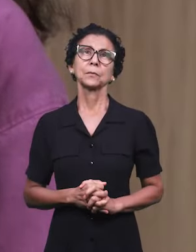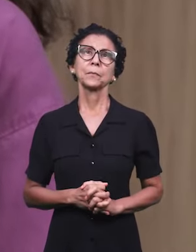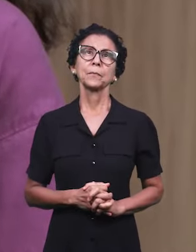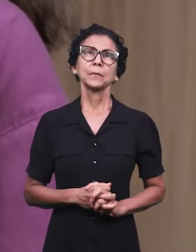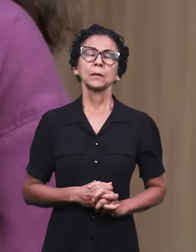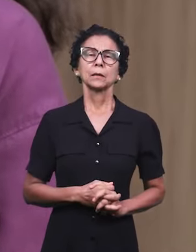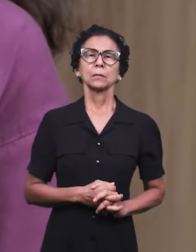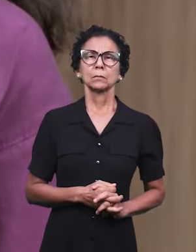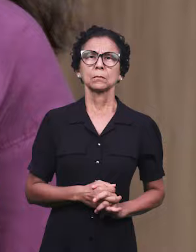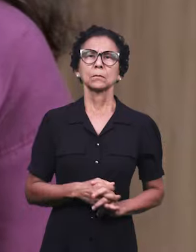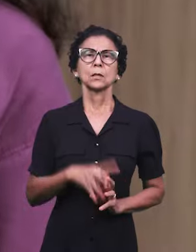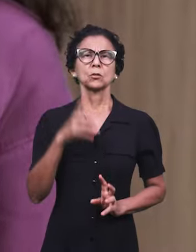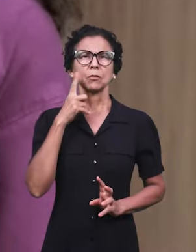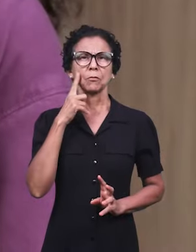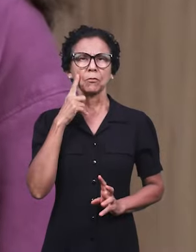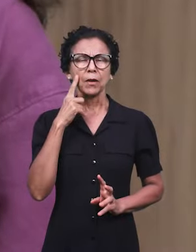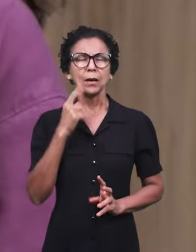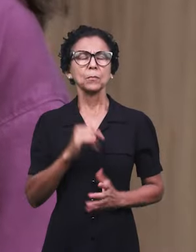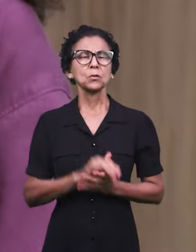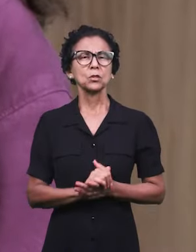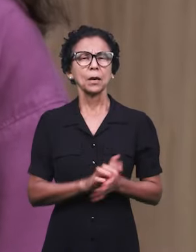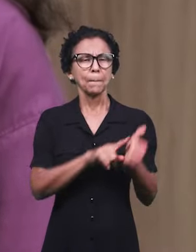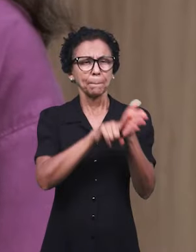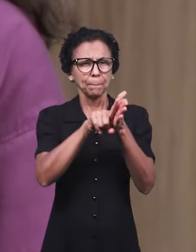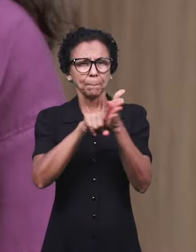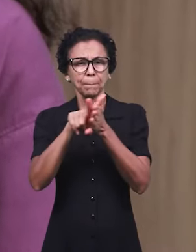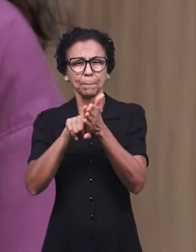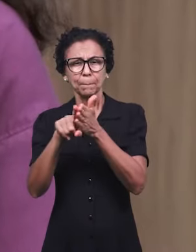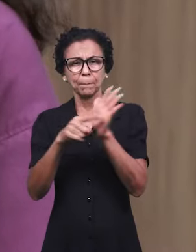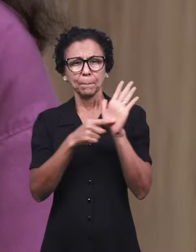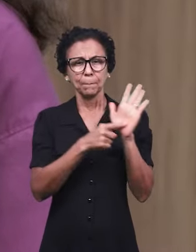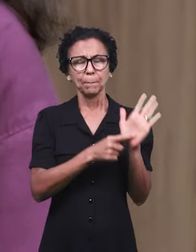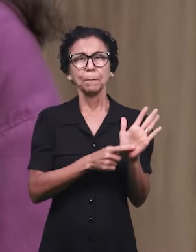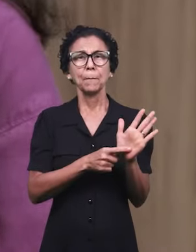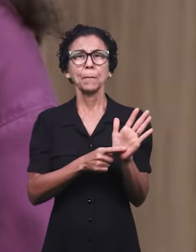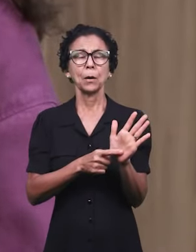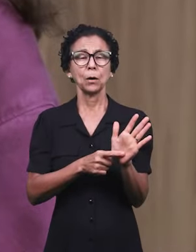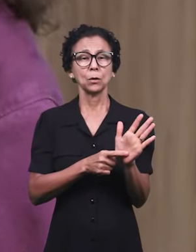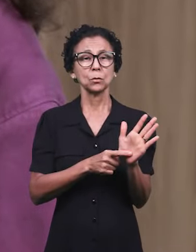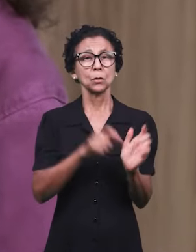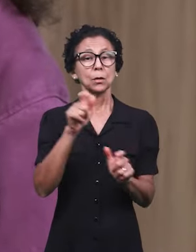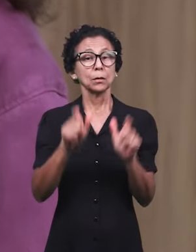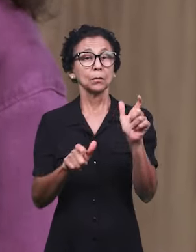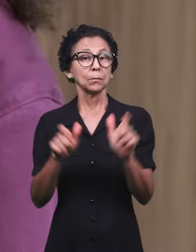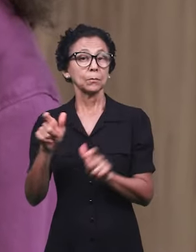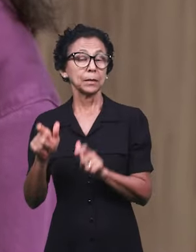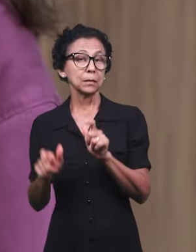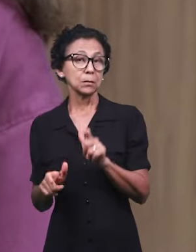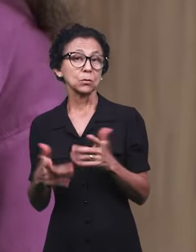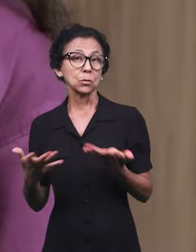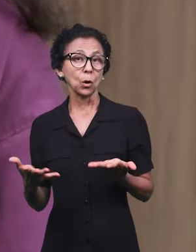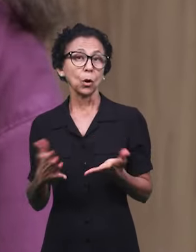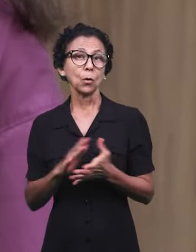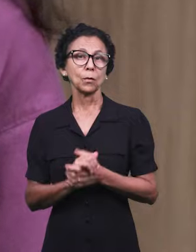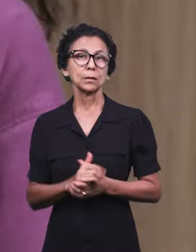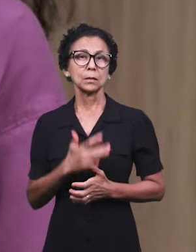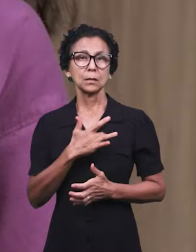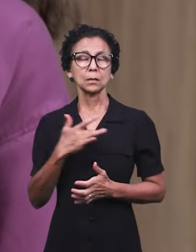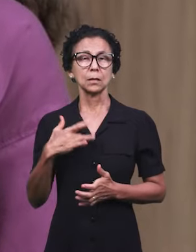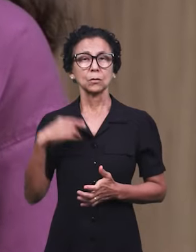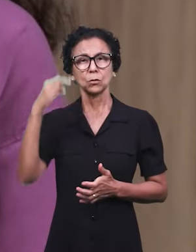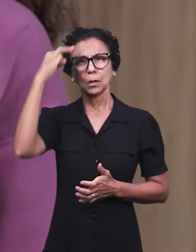Nós temos muitos registros, né, de milhares de pessoas que têm suas vidas melhoradas através da ciência, né,